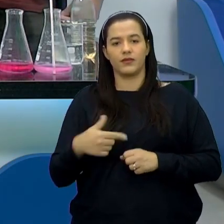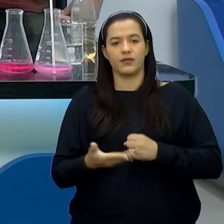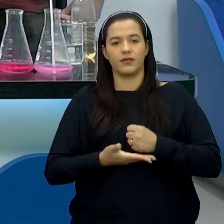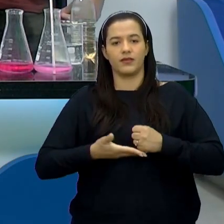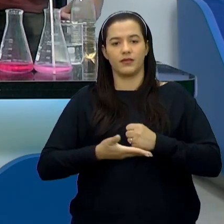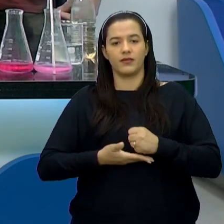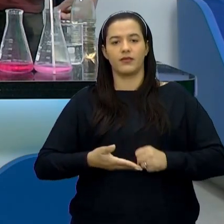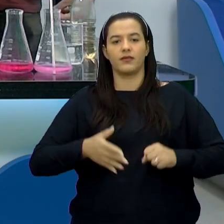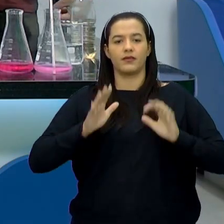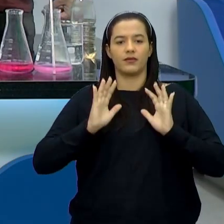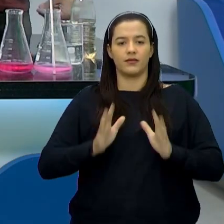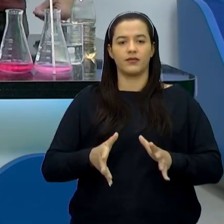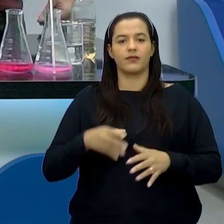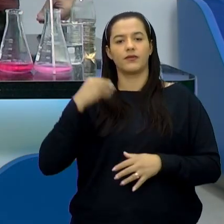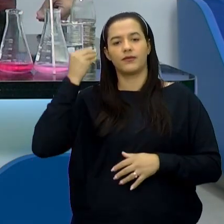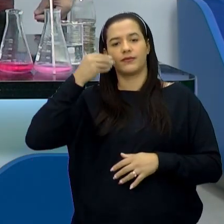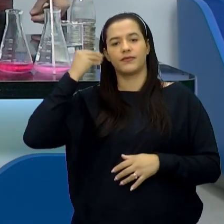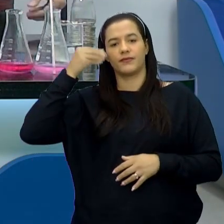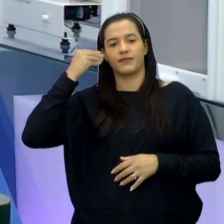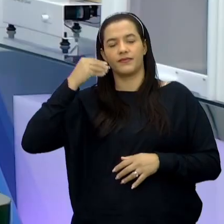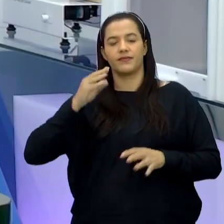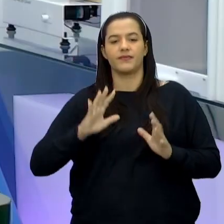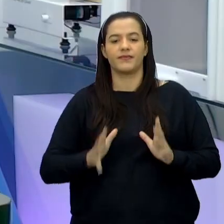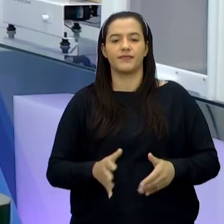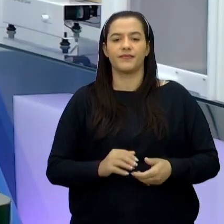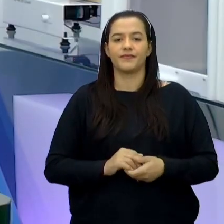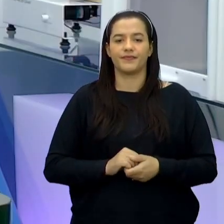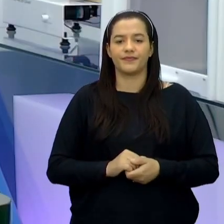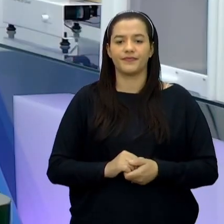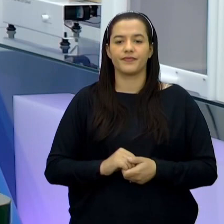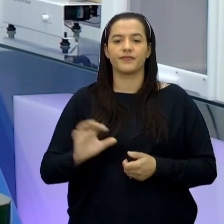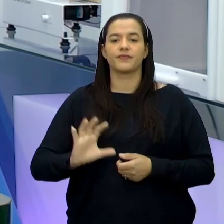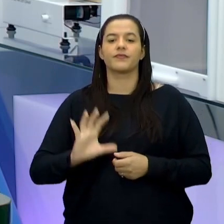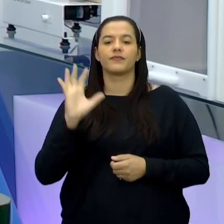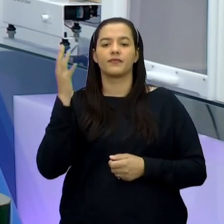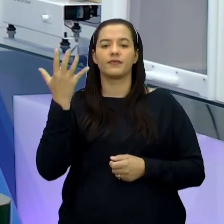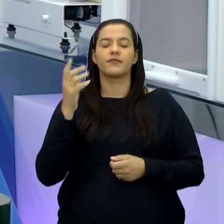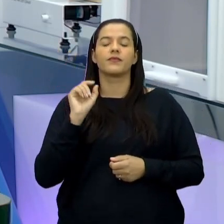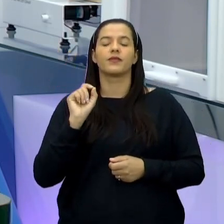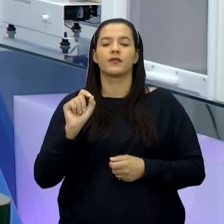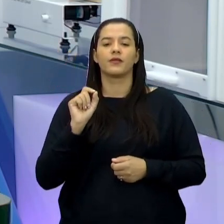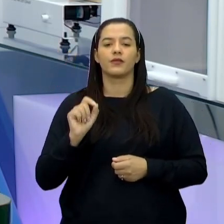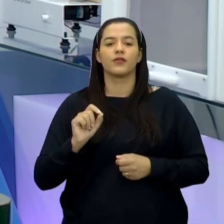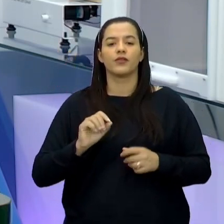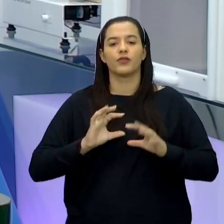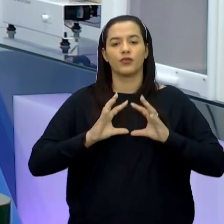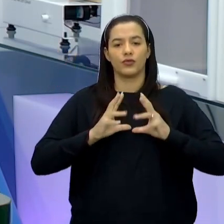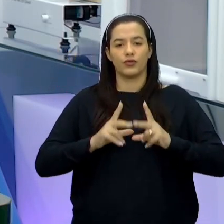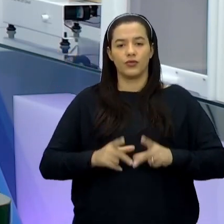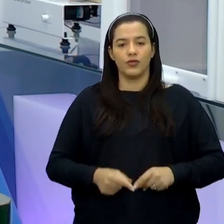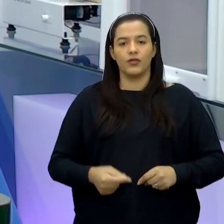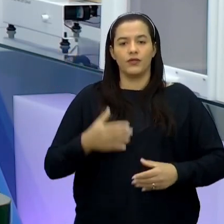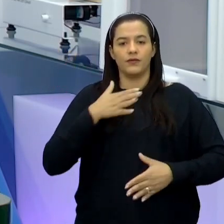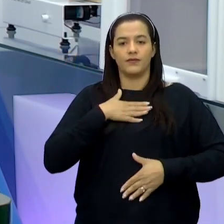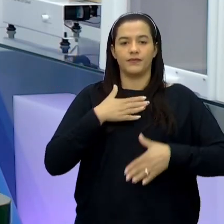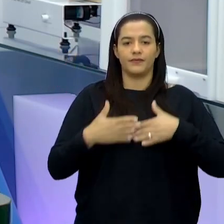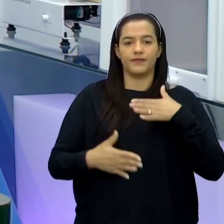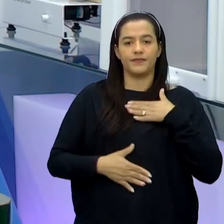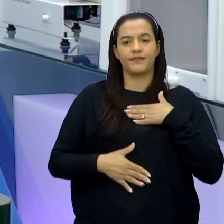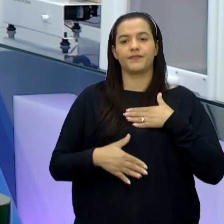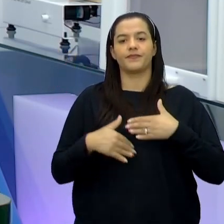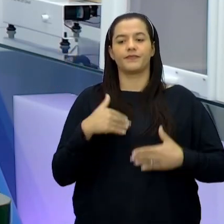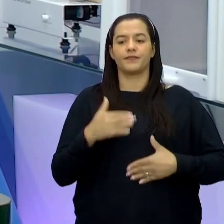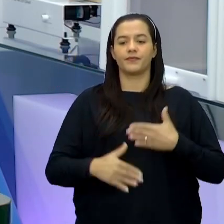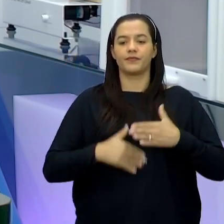essa experiência, viu, Jorge? Né? Aí o que acontece? Tem todo o processo no seu corpo.